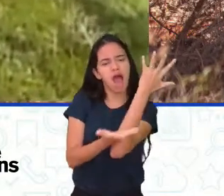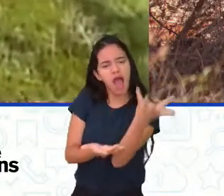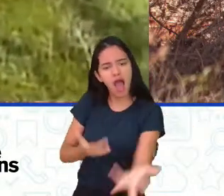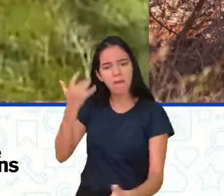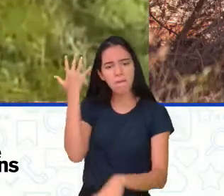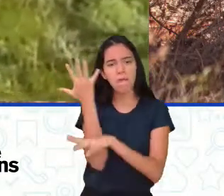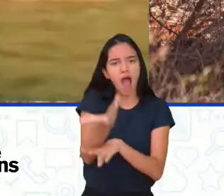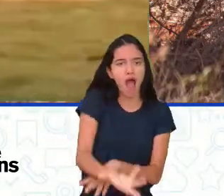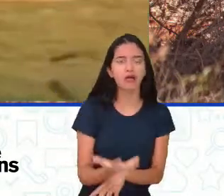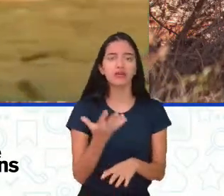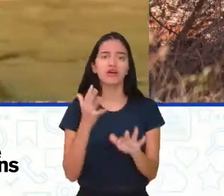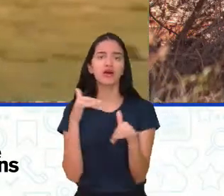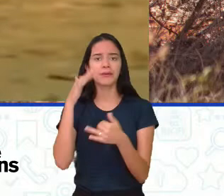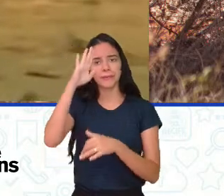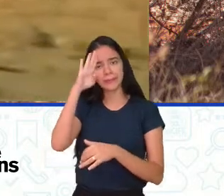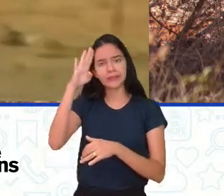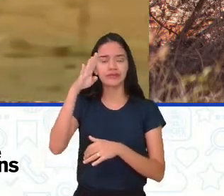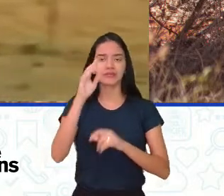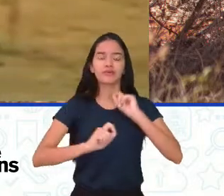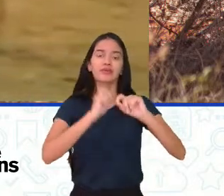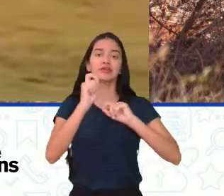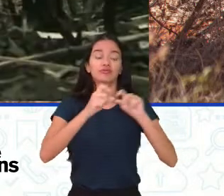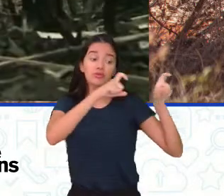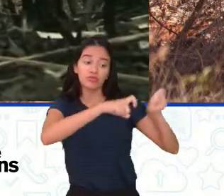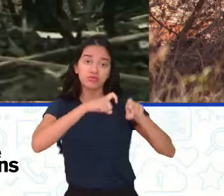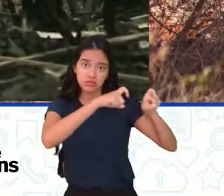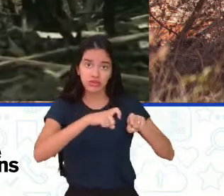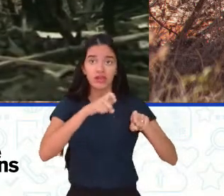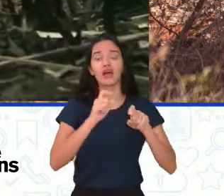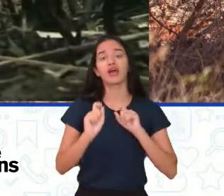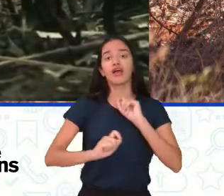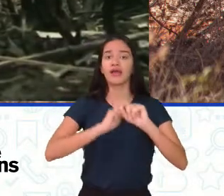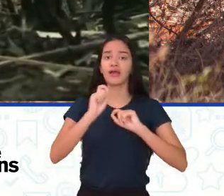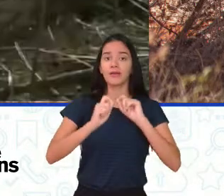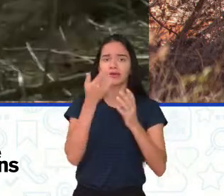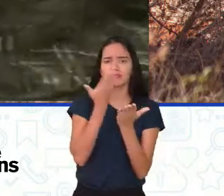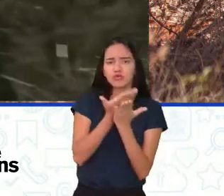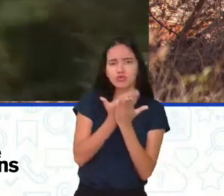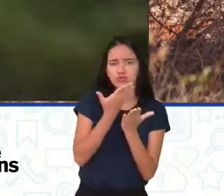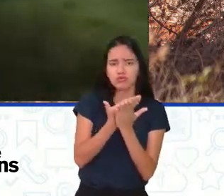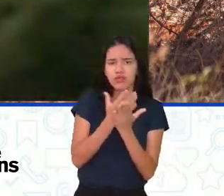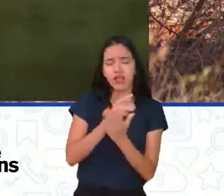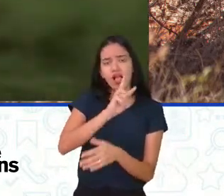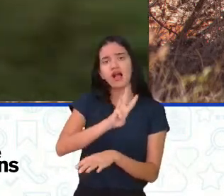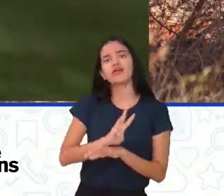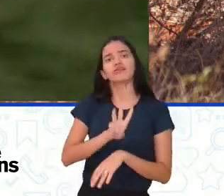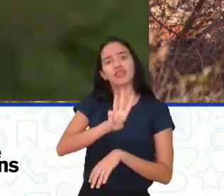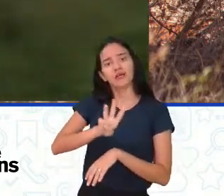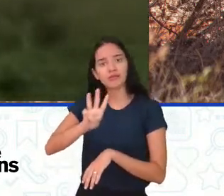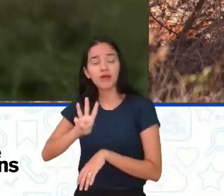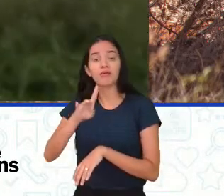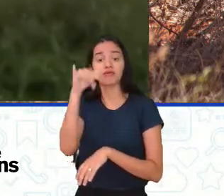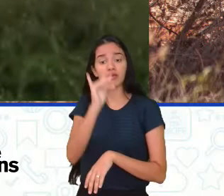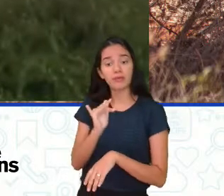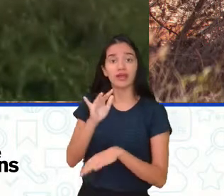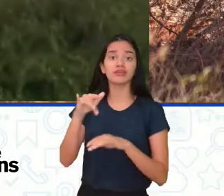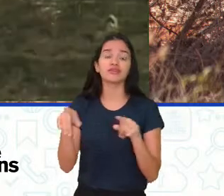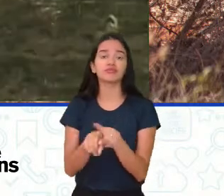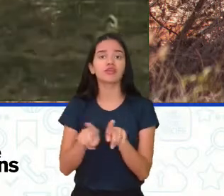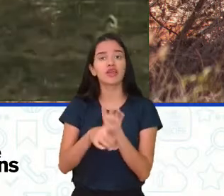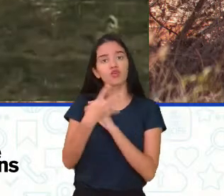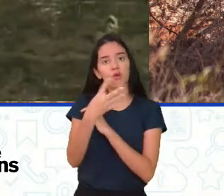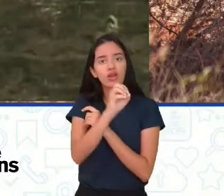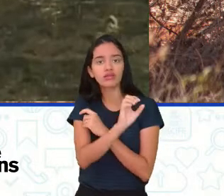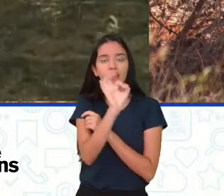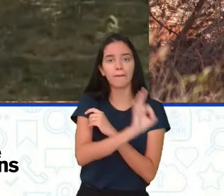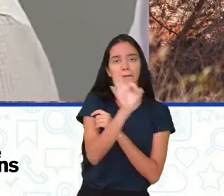provocado principalmente pelo setor agropecuário, que, segundo um estudo da WWF Brasil, já ocupa